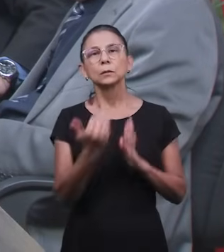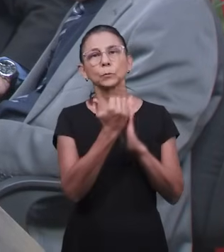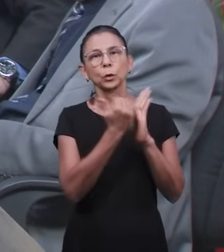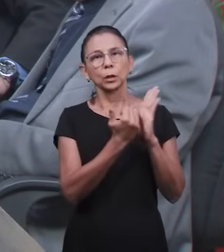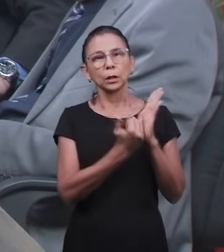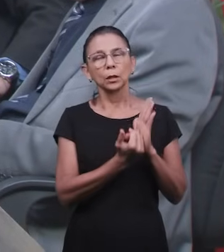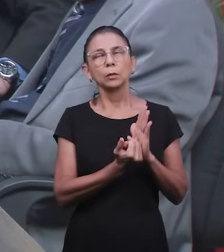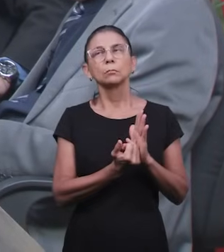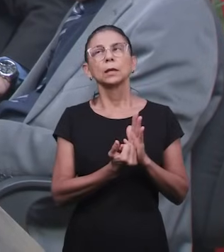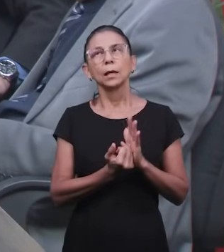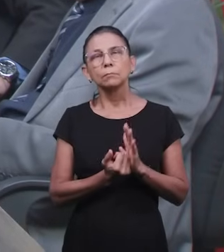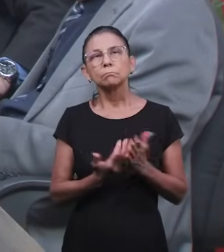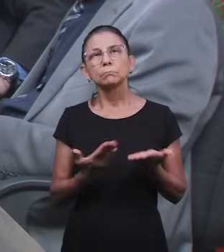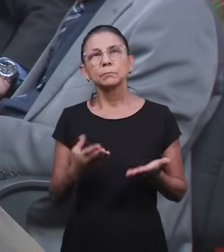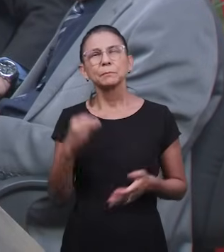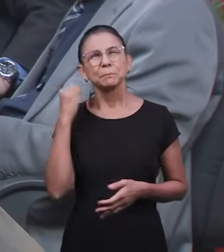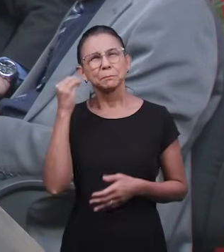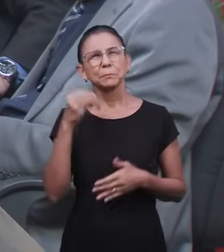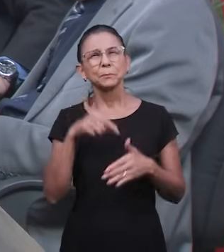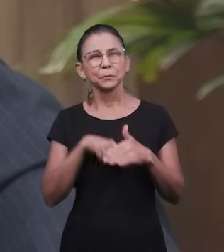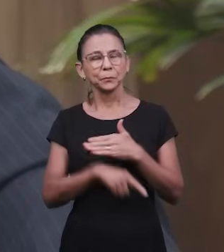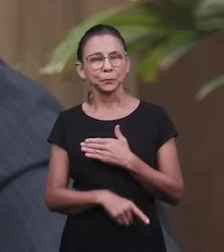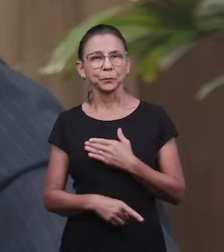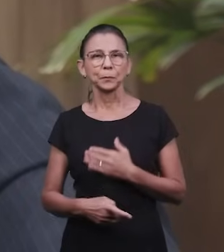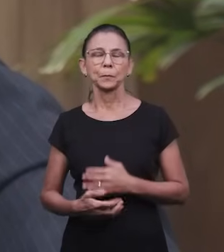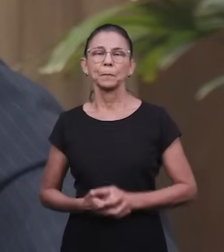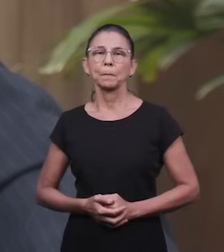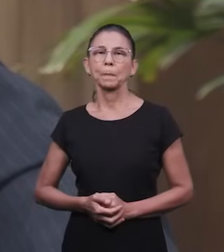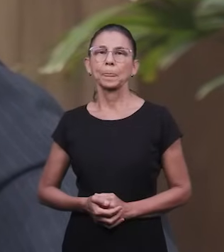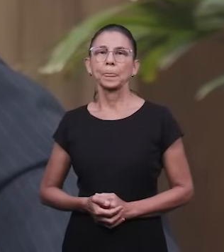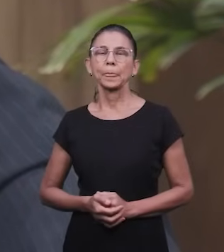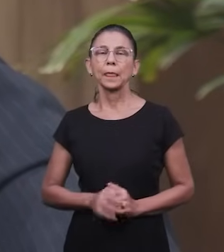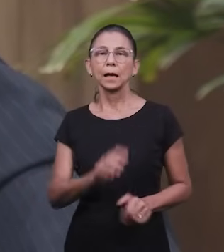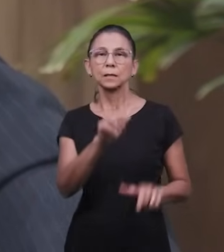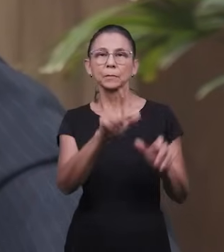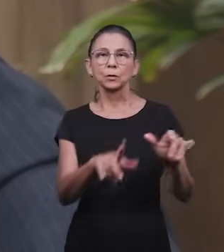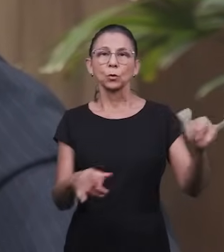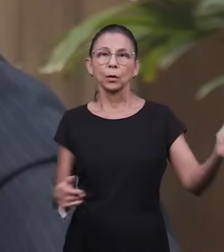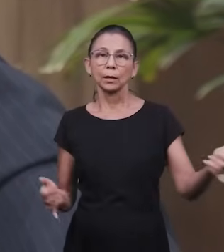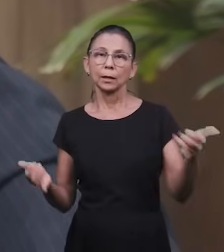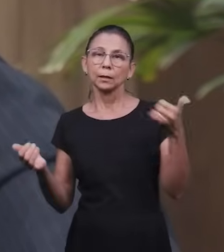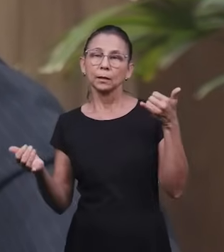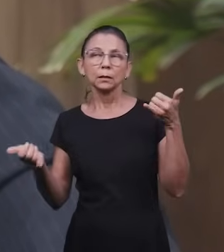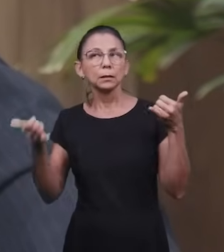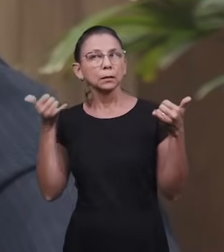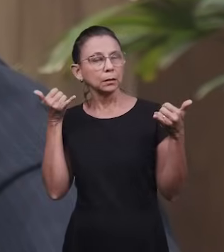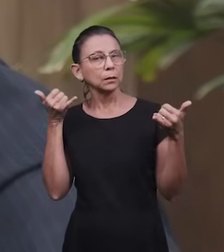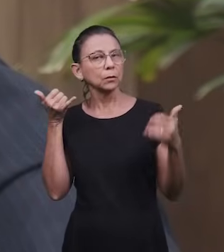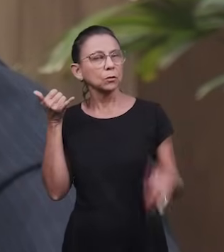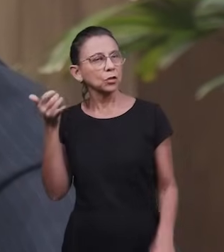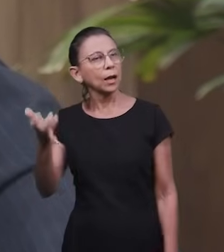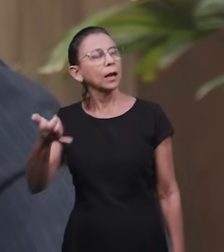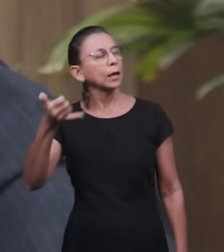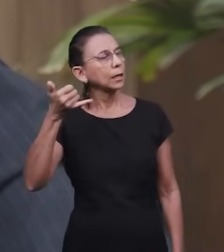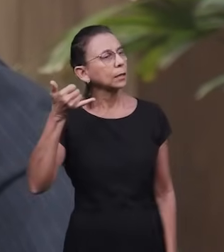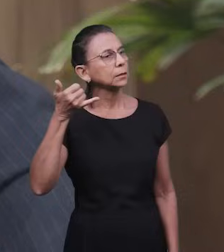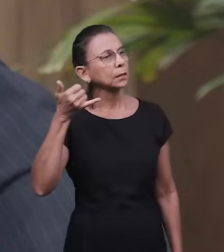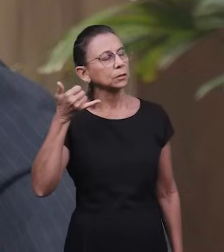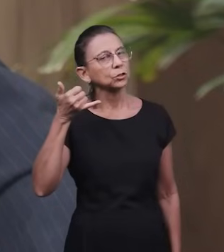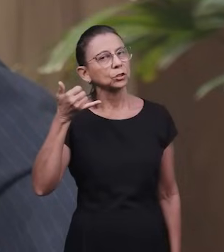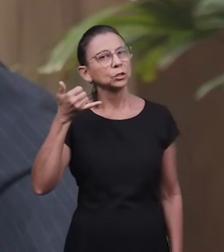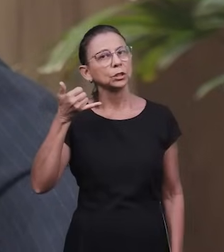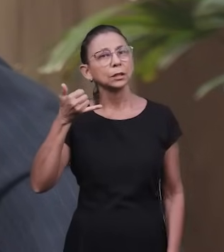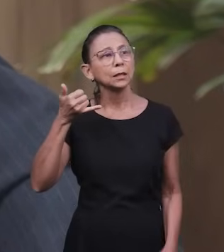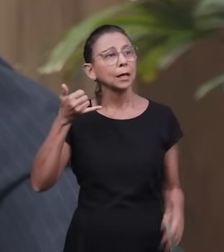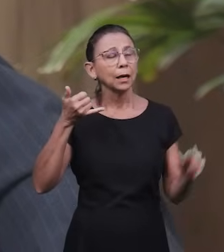profunda, porque quando as pessoas ligam, muitas vezes eu já atendi e